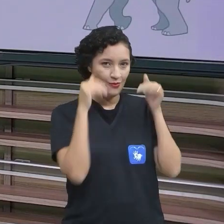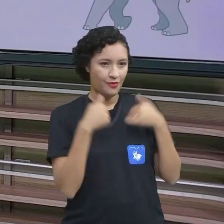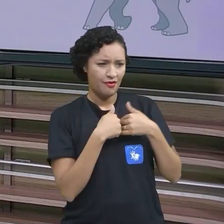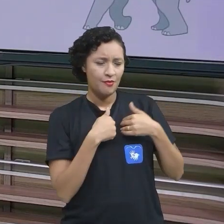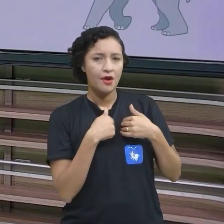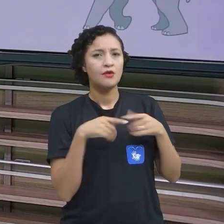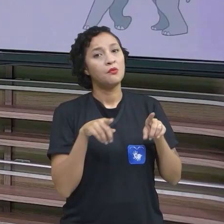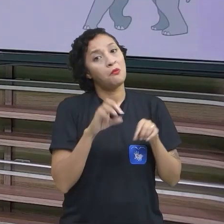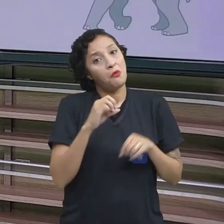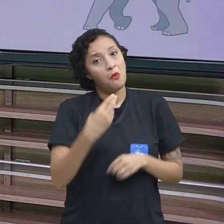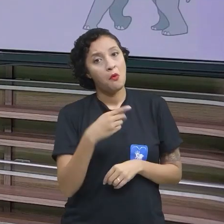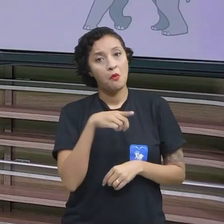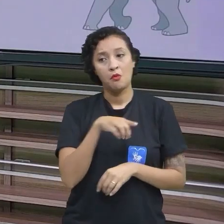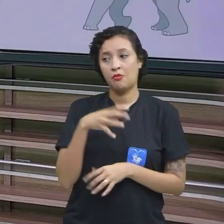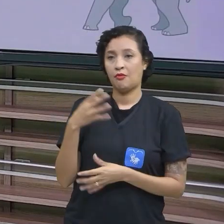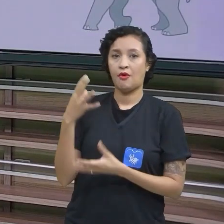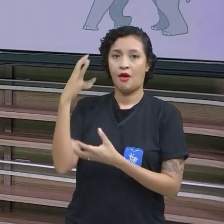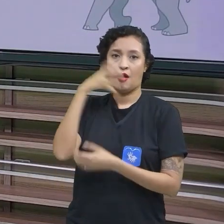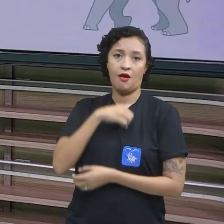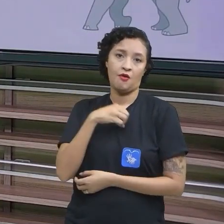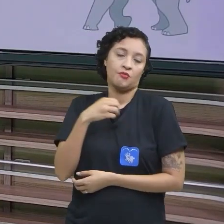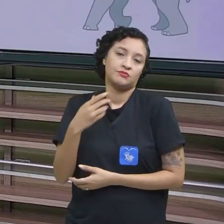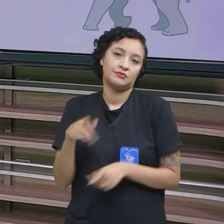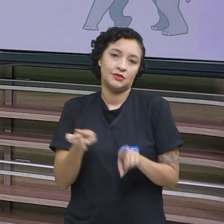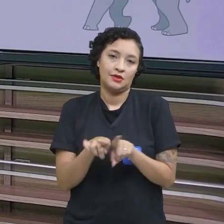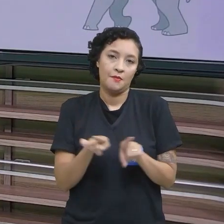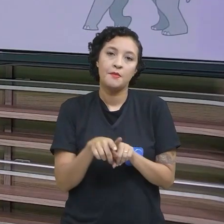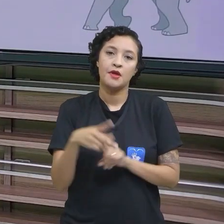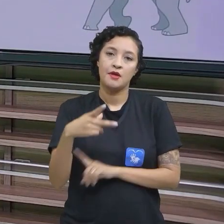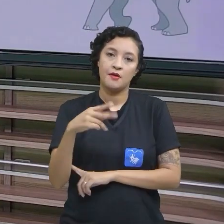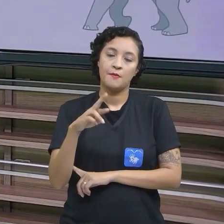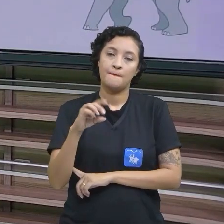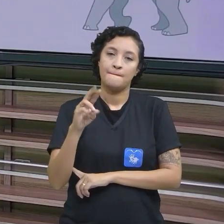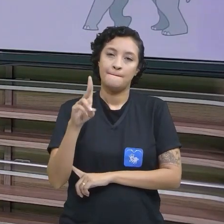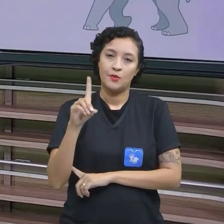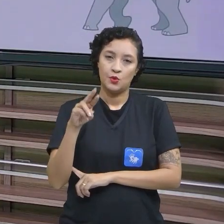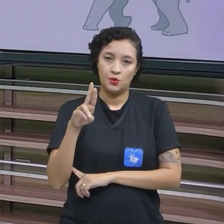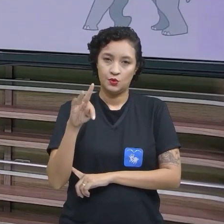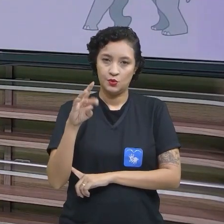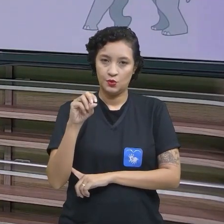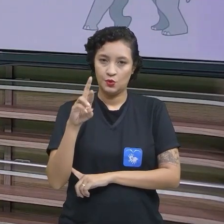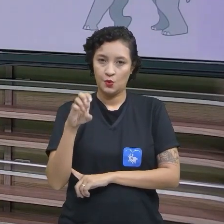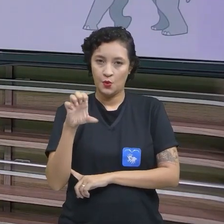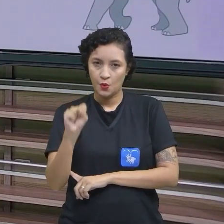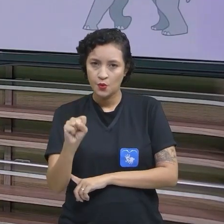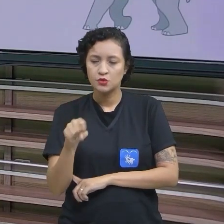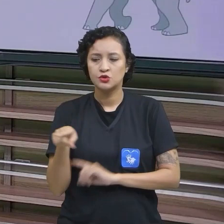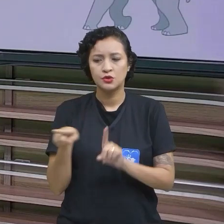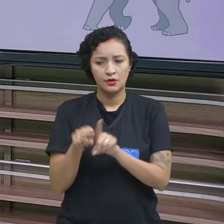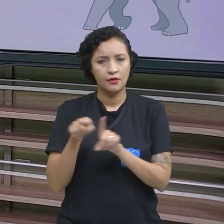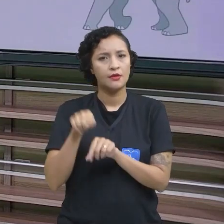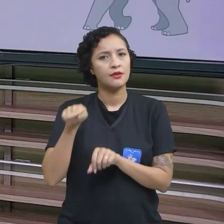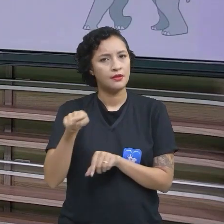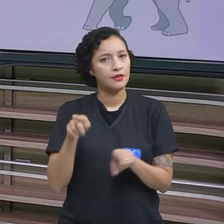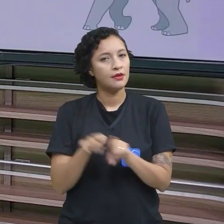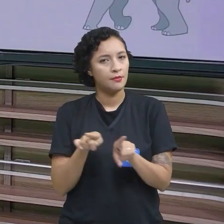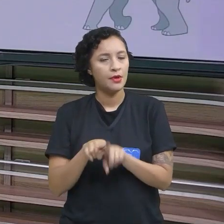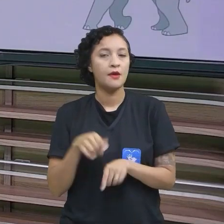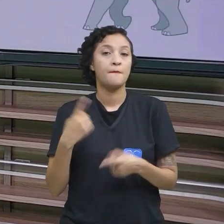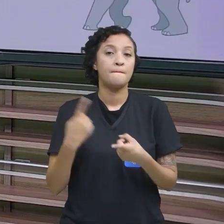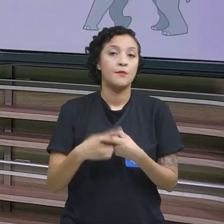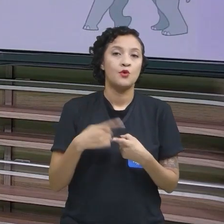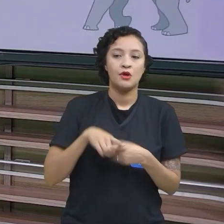e os produtores também oferecem essa energia, né? Eles consomem, os consumidores consomem energia,